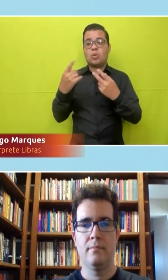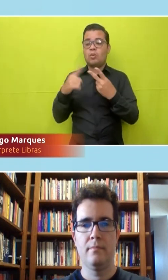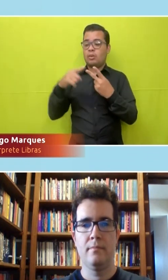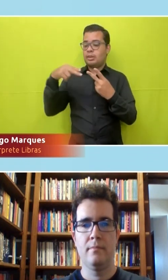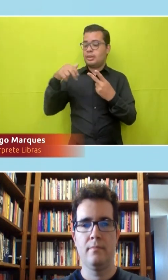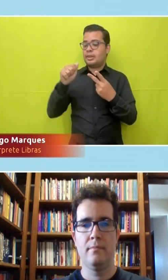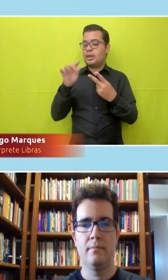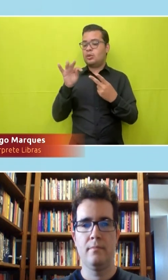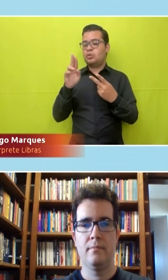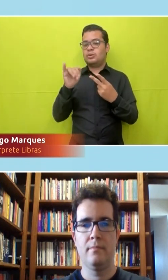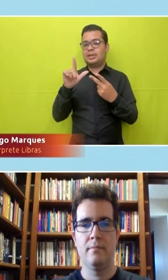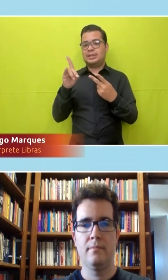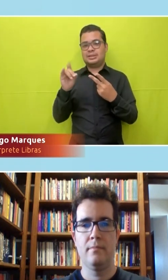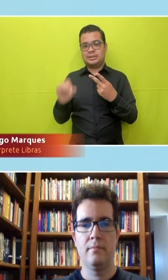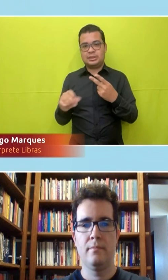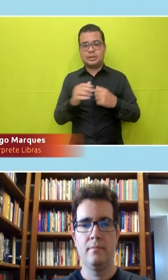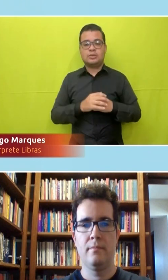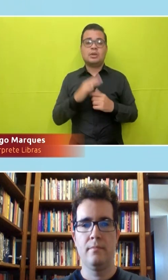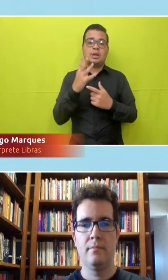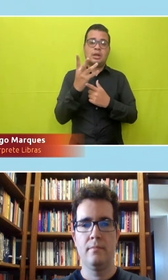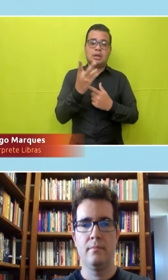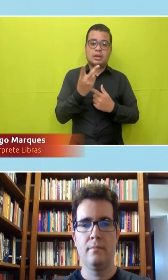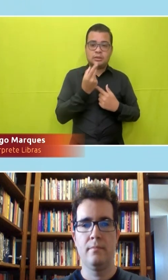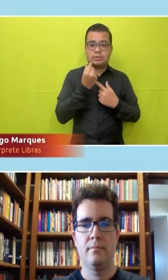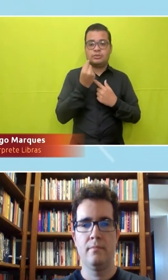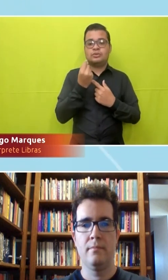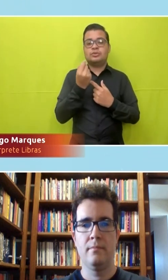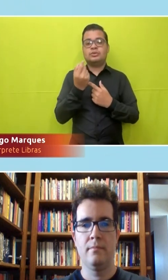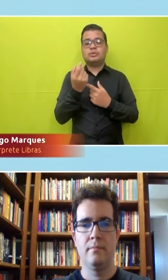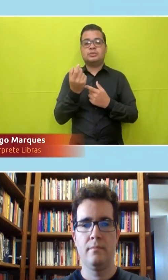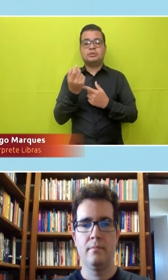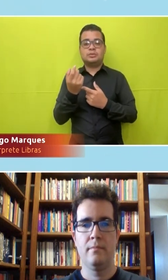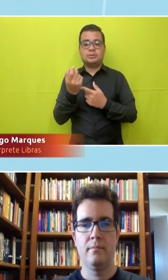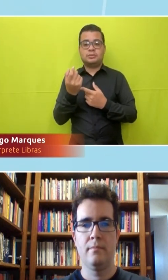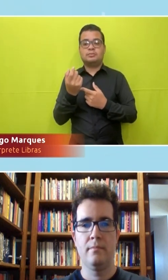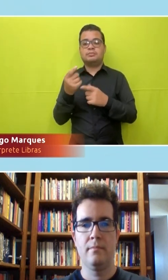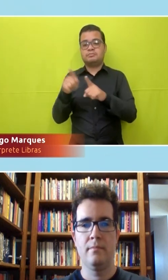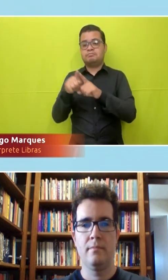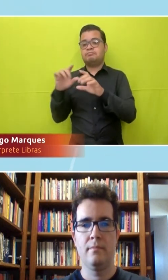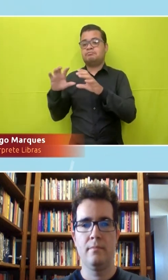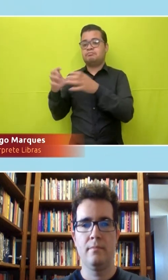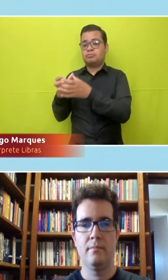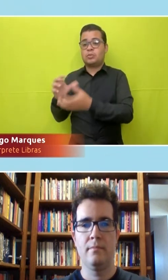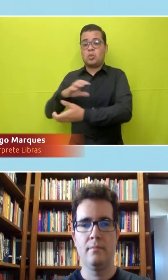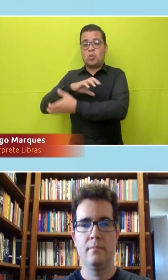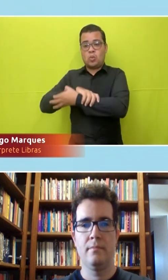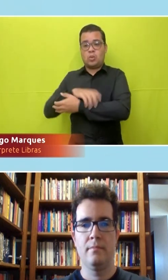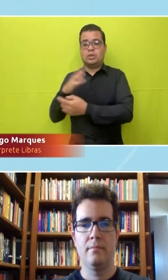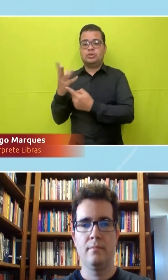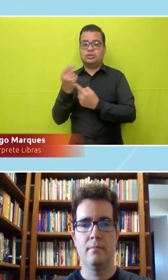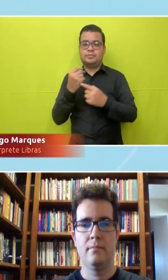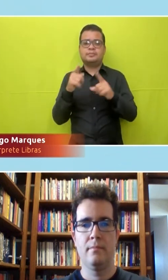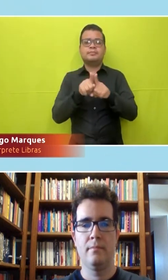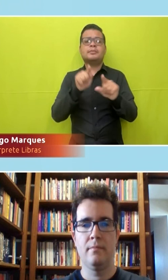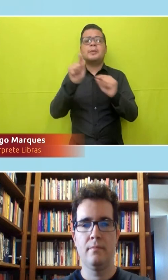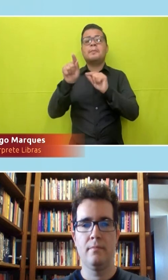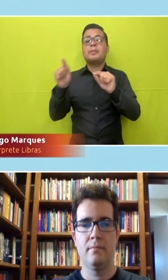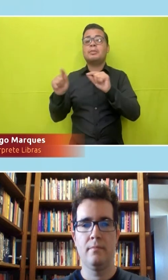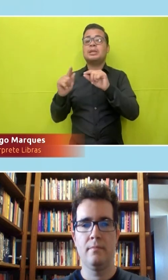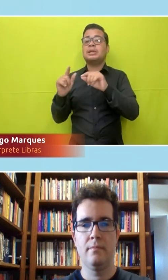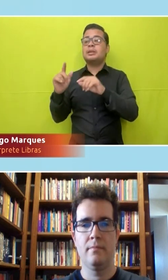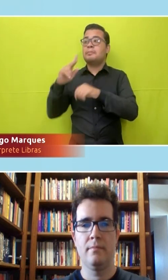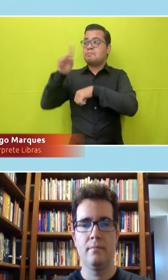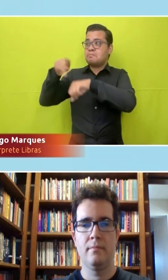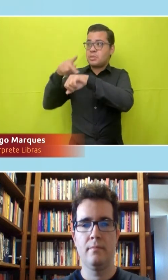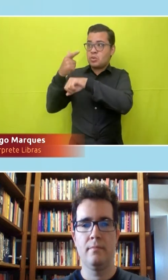curadores, instituições e coletivos de artistas. Além disso, podem se inscrever também estrangeiros residentes no país,